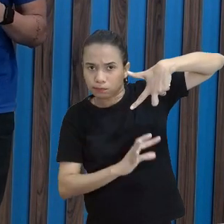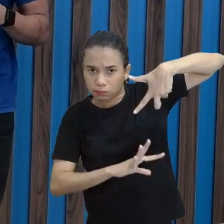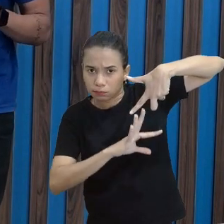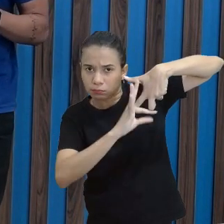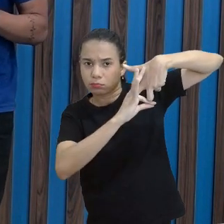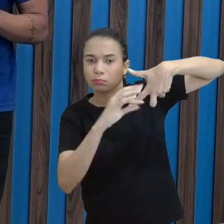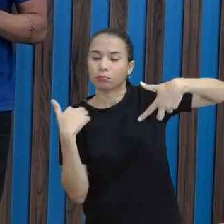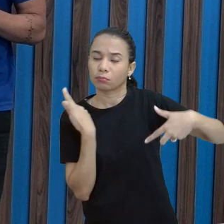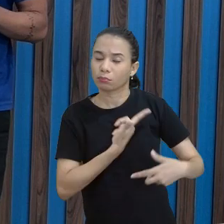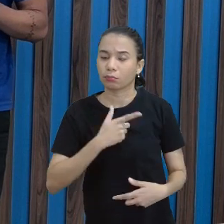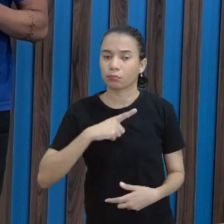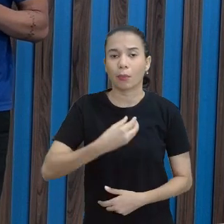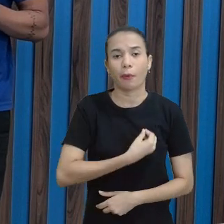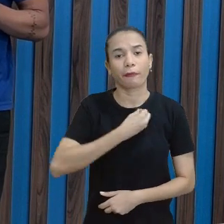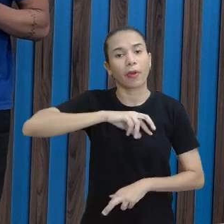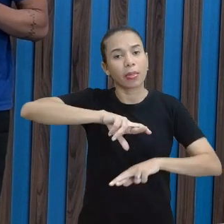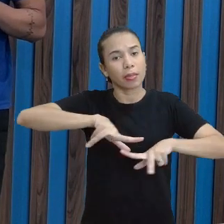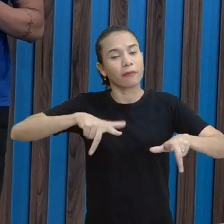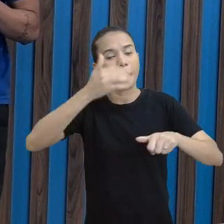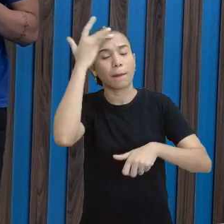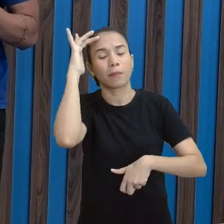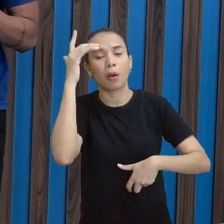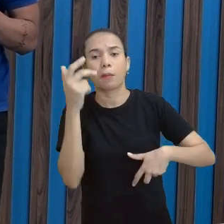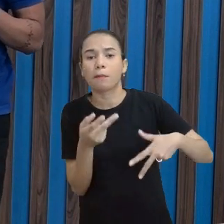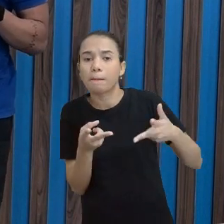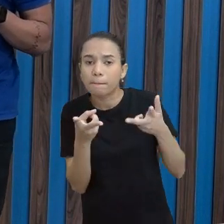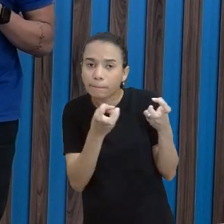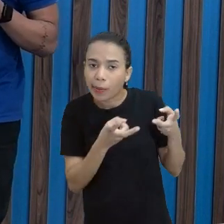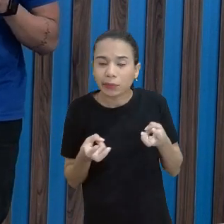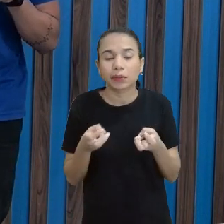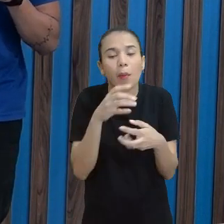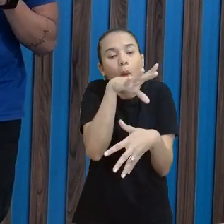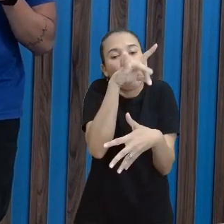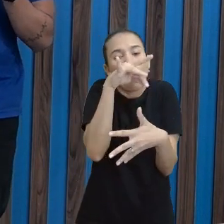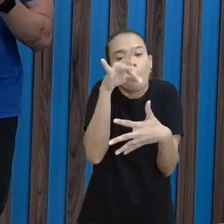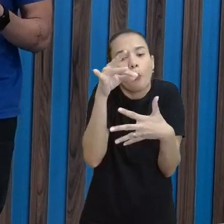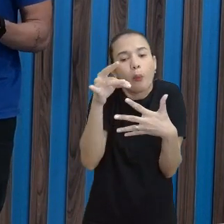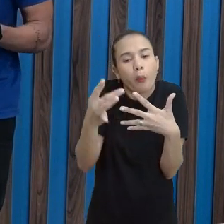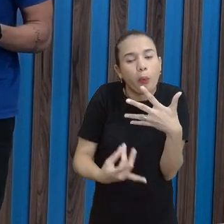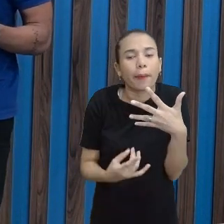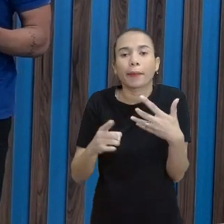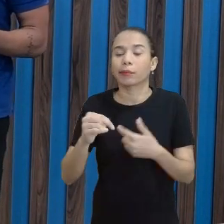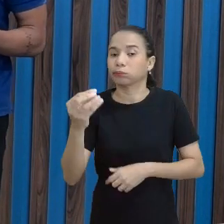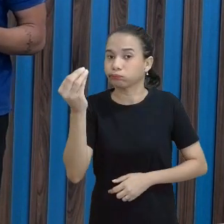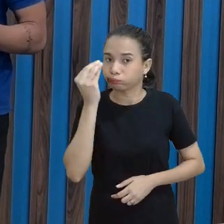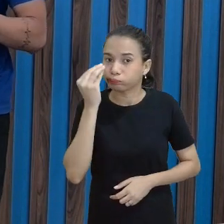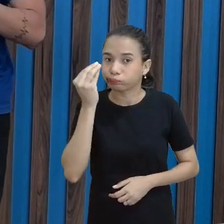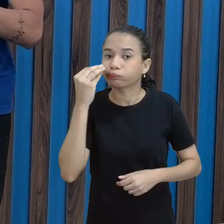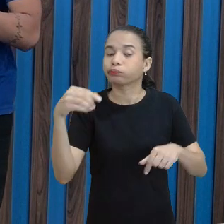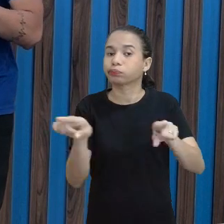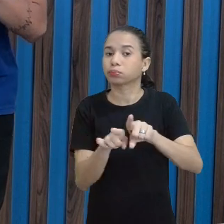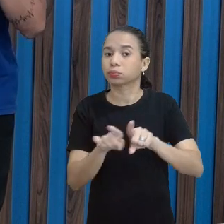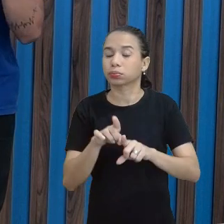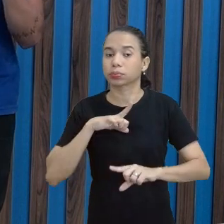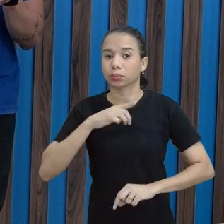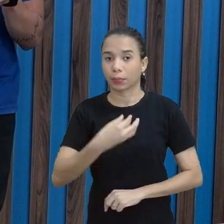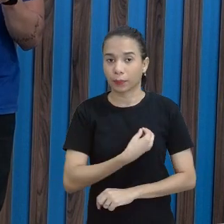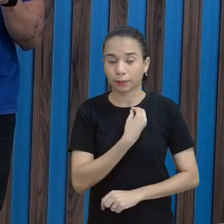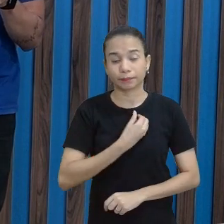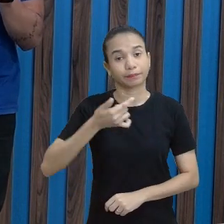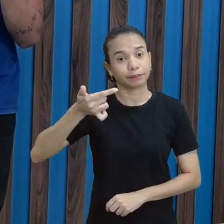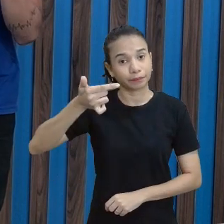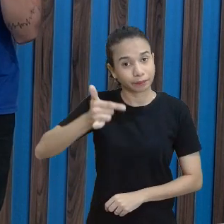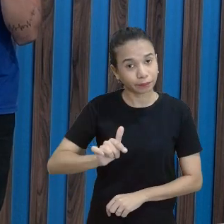essa diferenciação e vocês percebem que todos os detalhes, eles são observados, né? Para que, mais